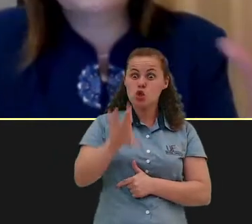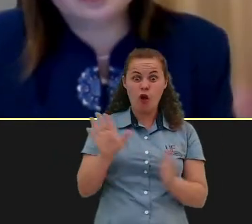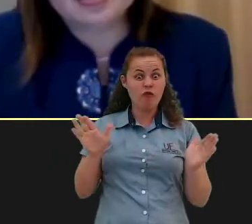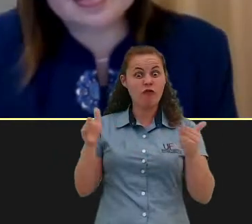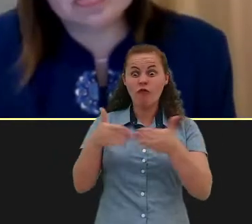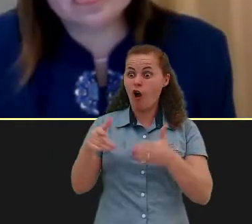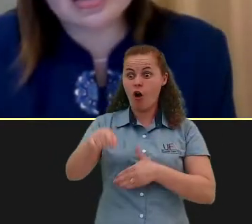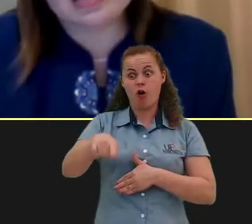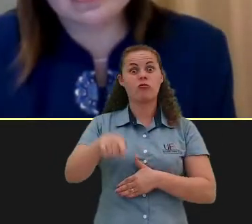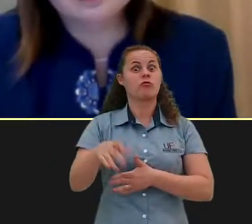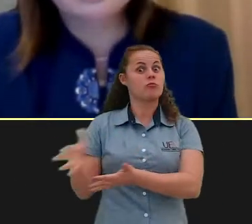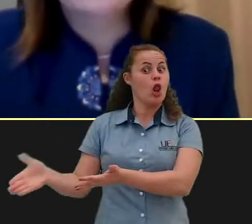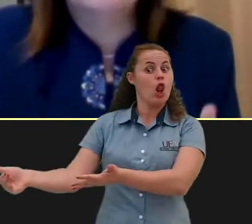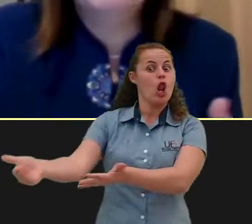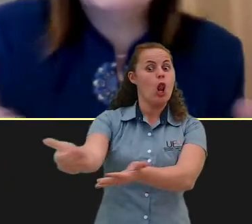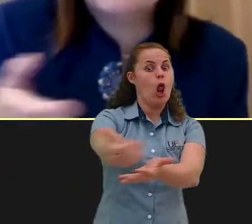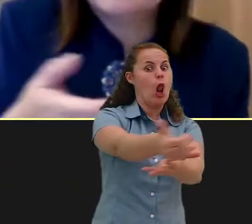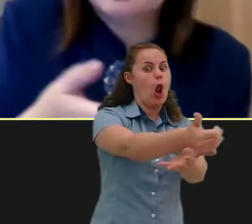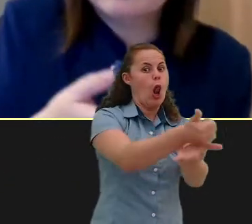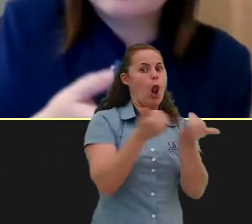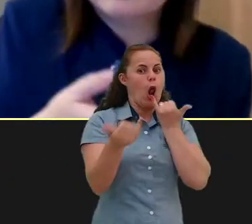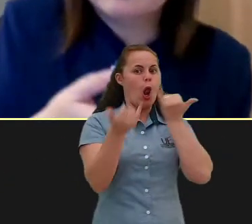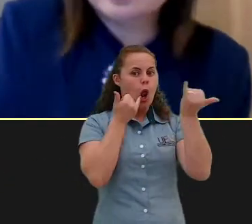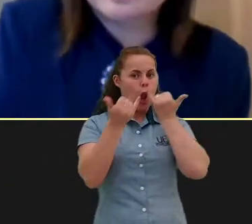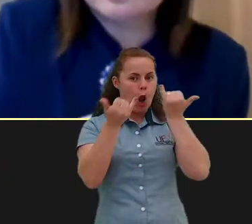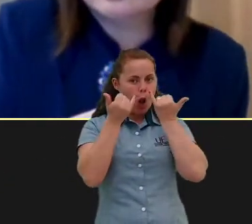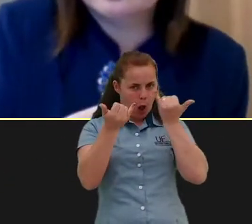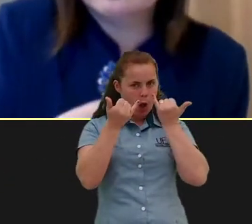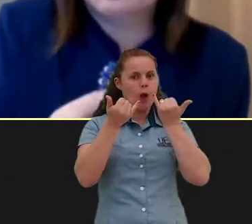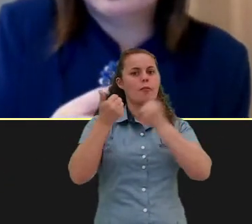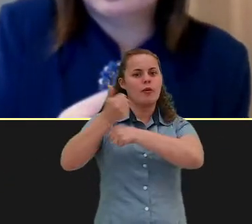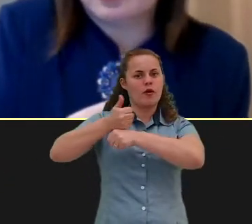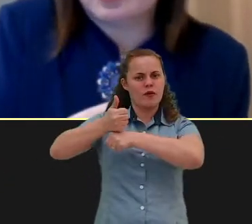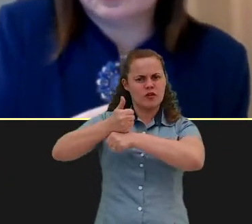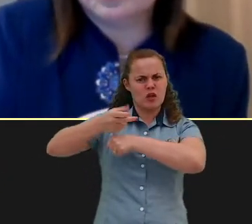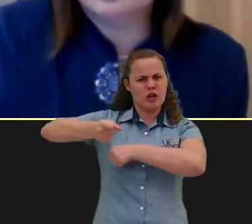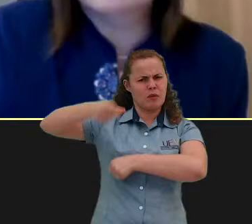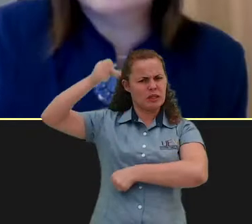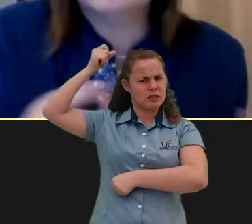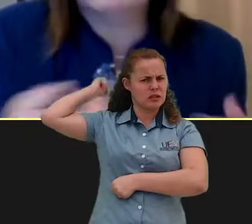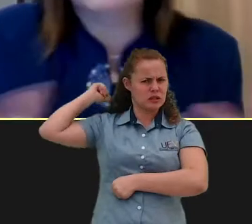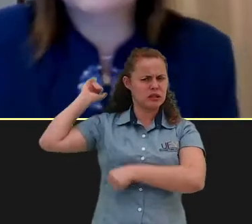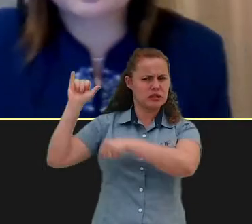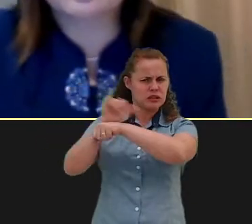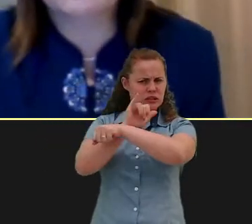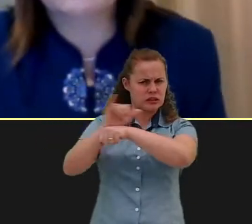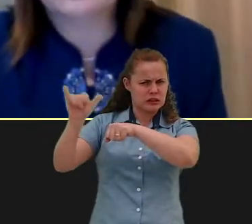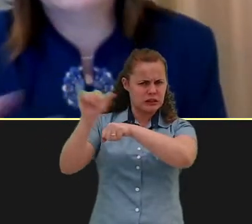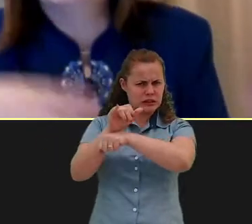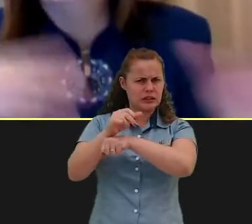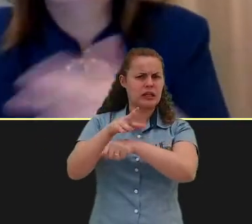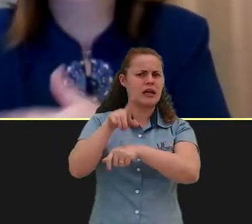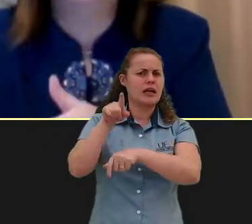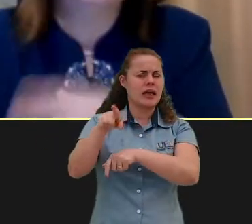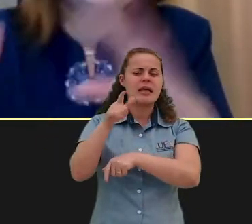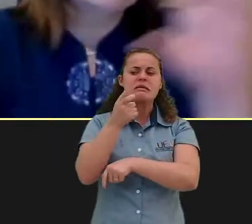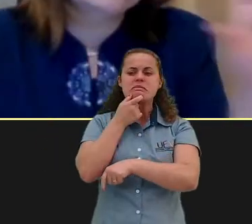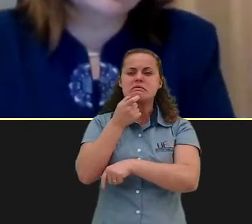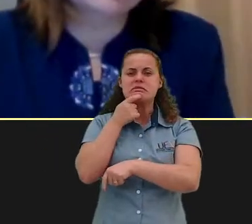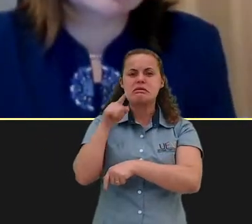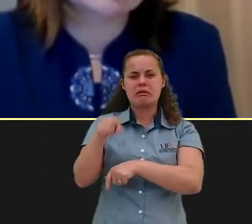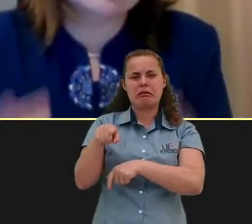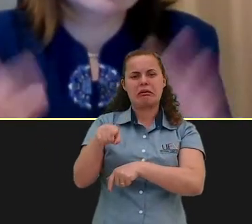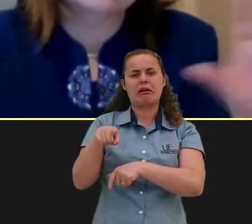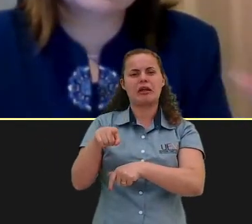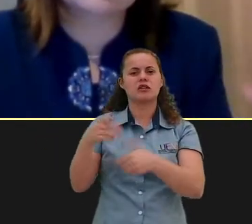Com consolidação dos dados. Uma técnica mais antiga era chamada de data warehouse, né? Que alguns de vocês ouviram falar. E hoje em dia